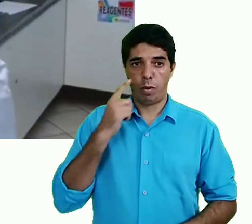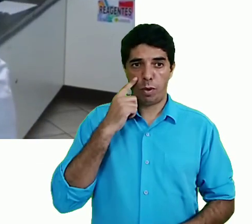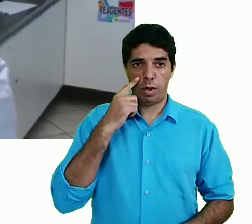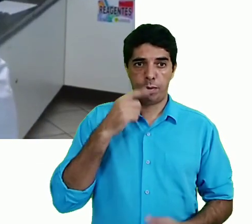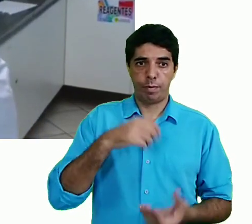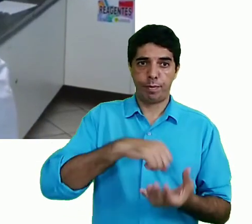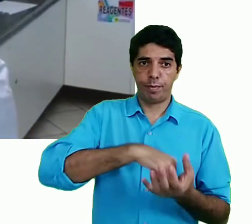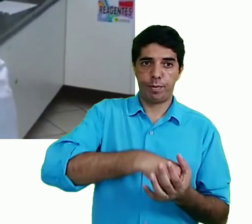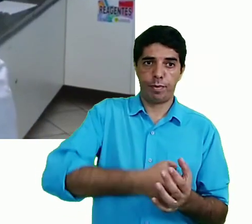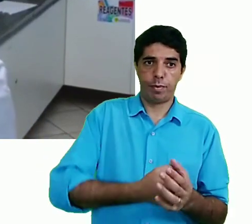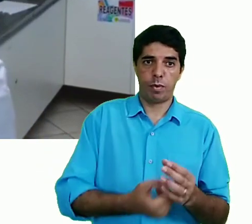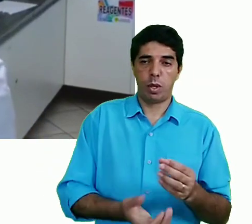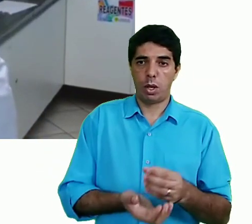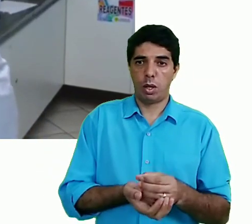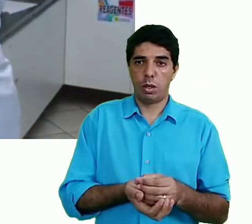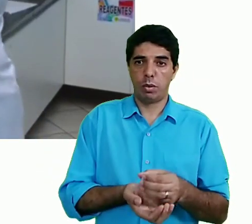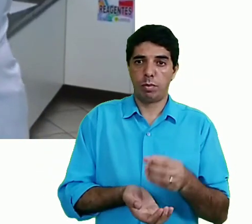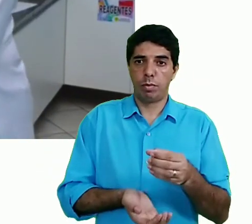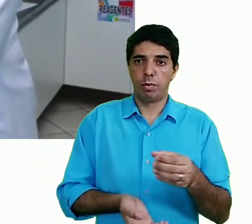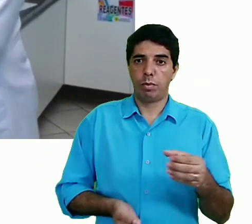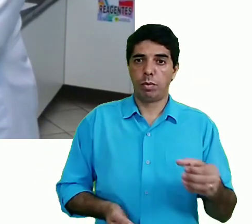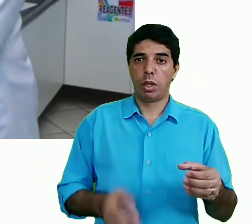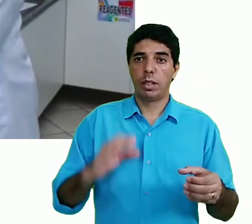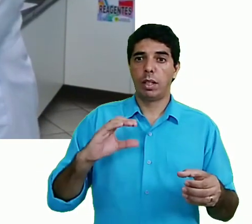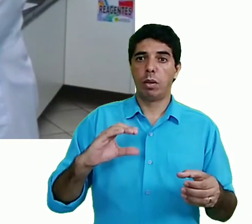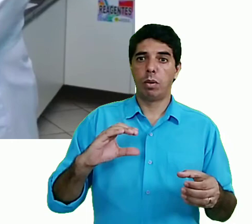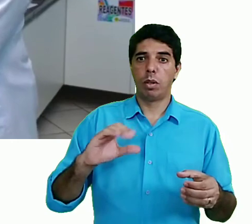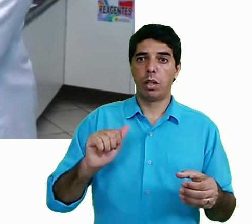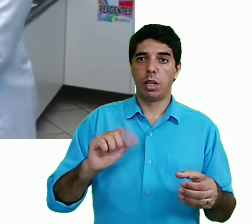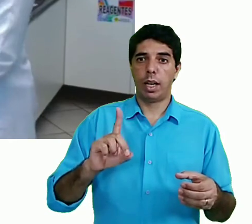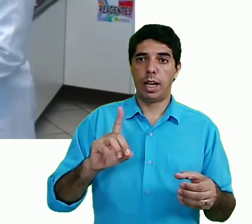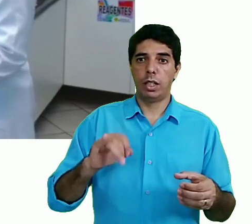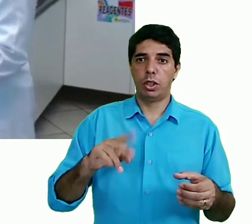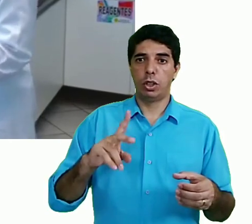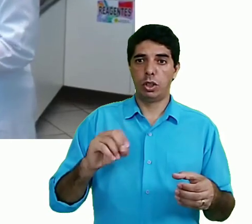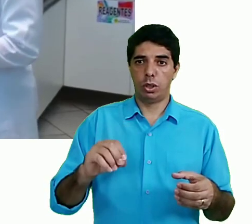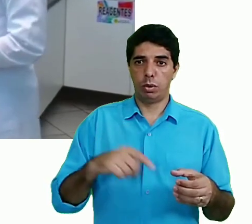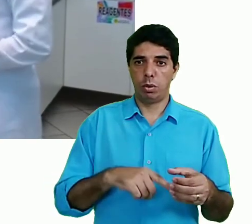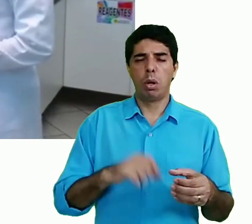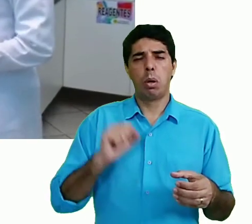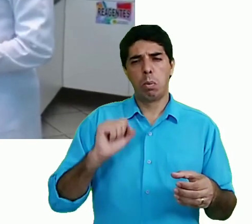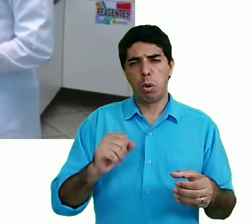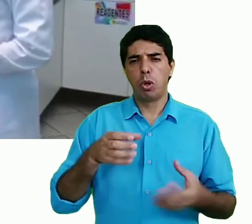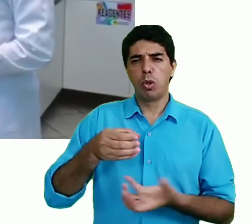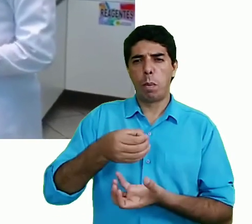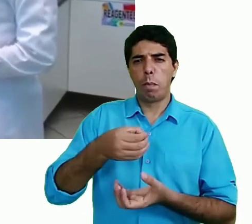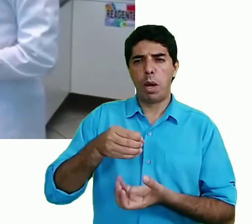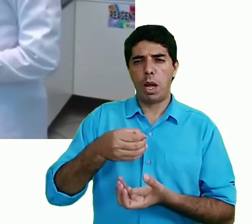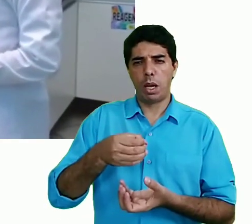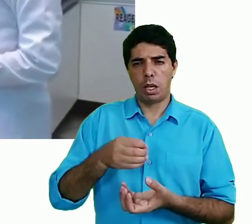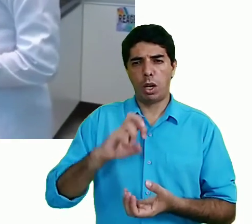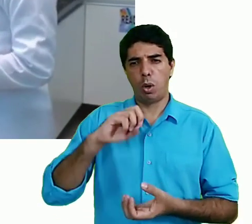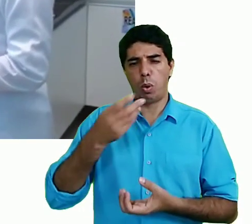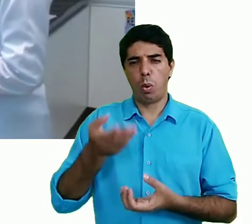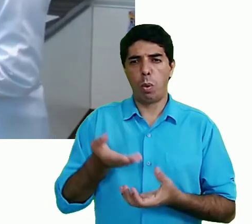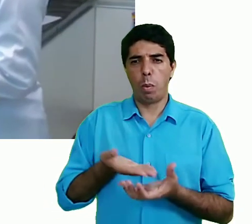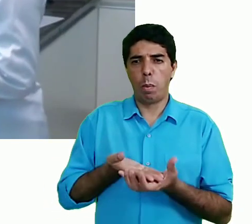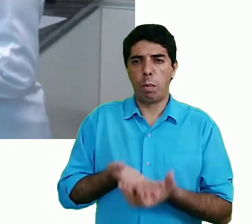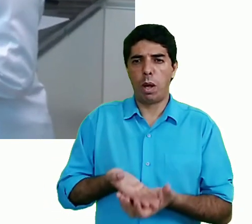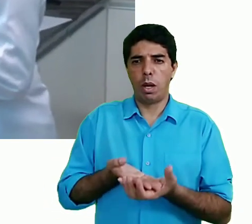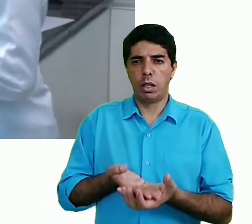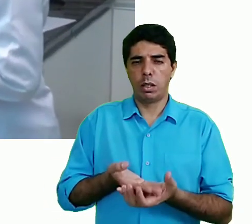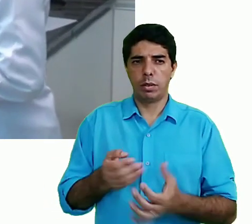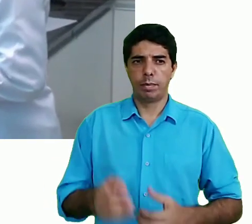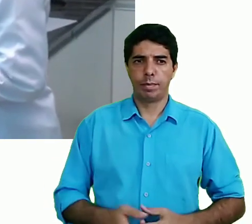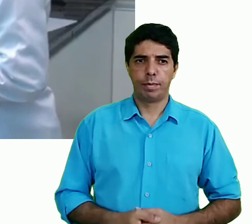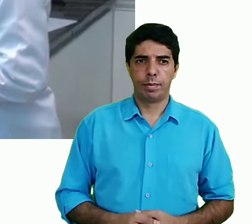o cadinho de porcelana, pode ser um becker, né? E pode ser o pesa-filtro também, tá bom? Então, o